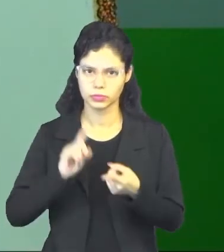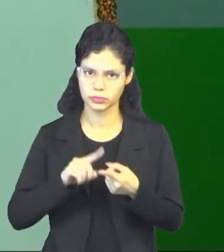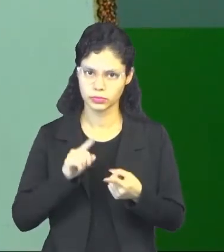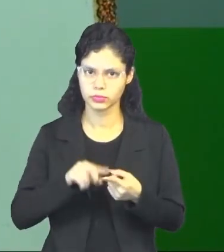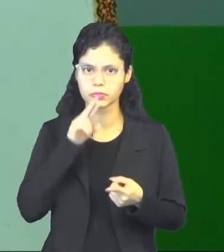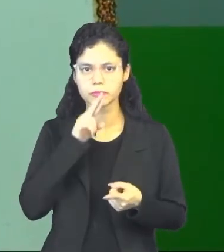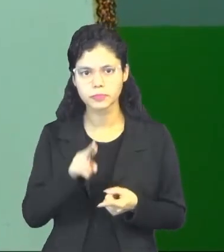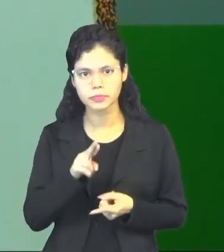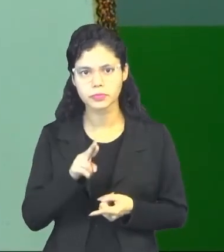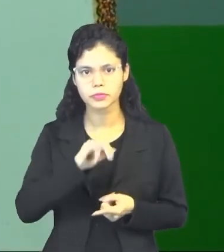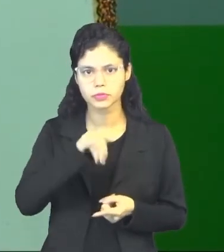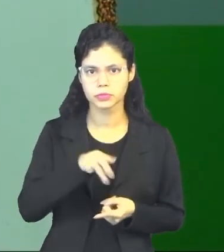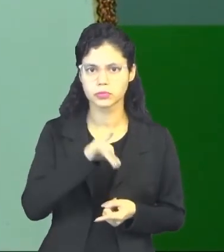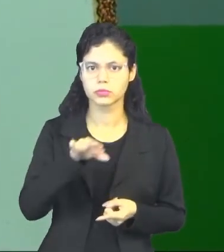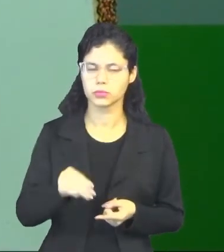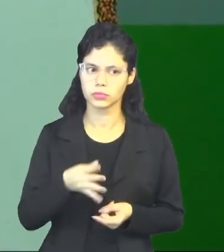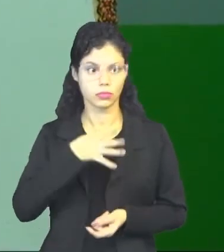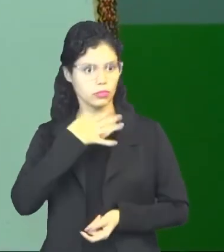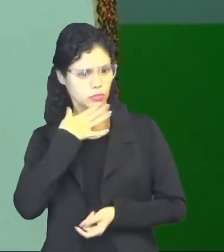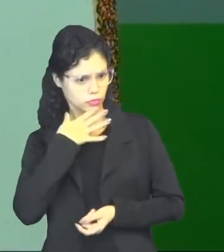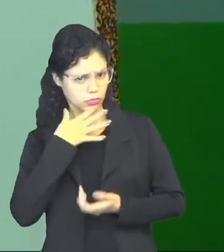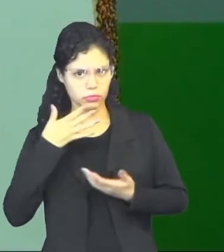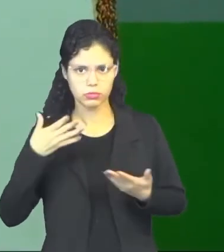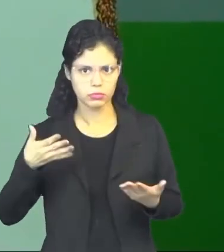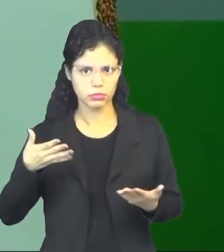que a resposta de Joãozinho surpreende?